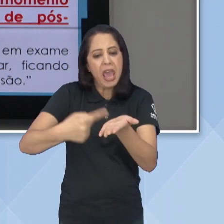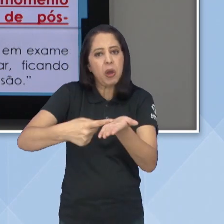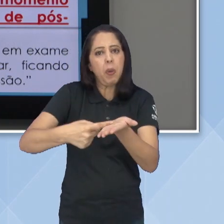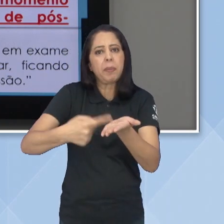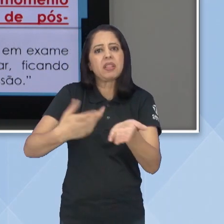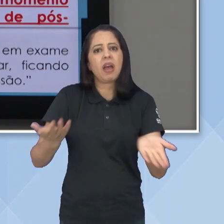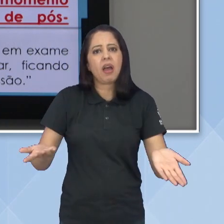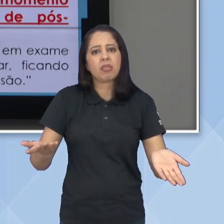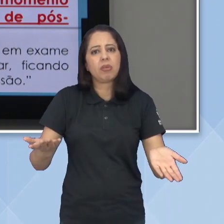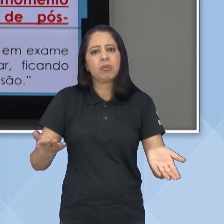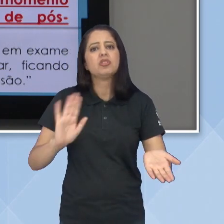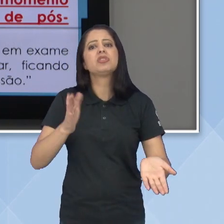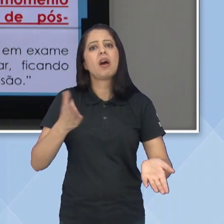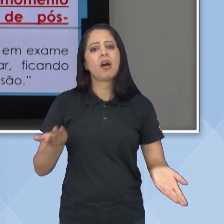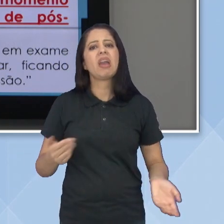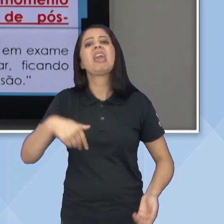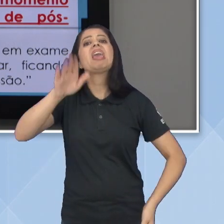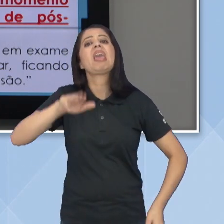Leia-se consultores.